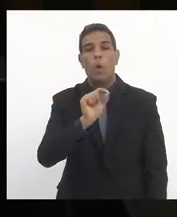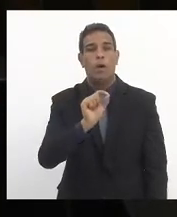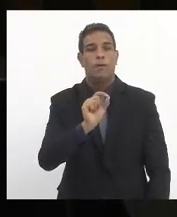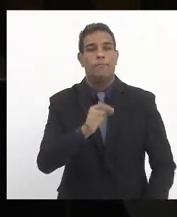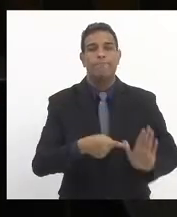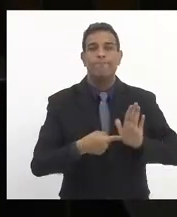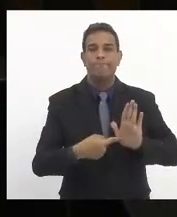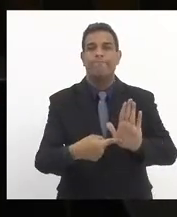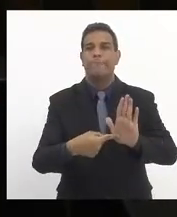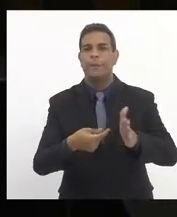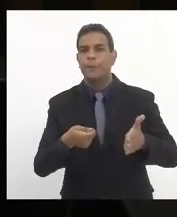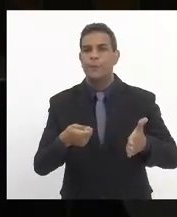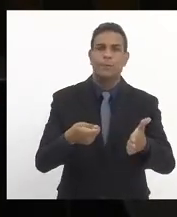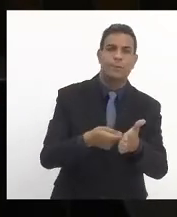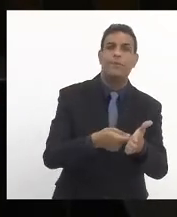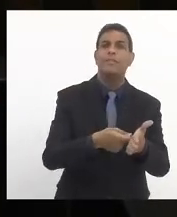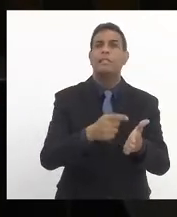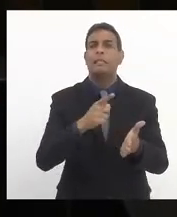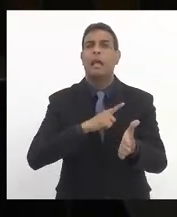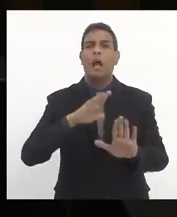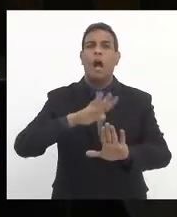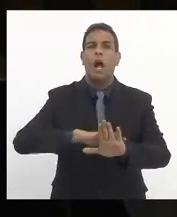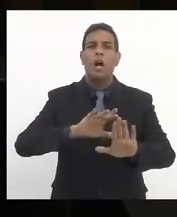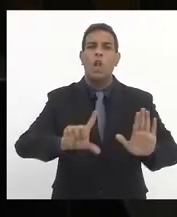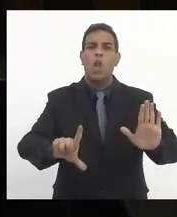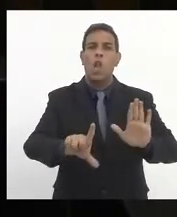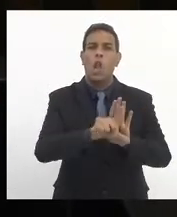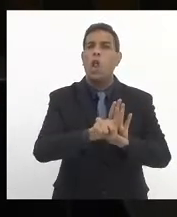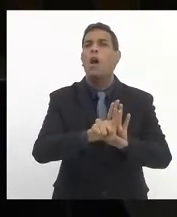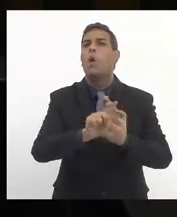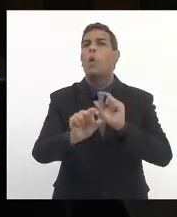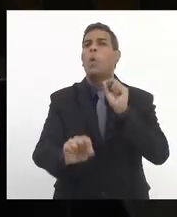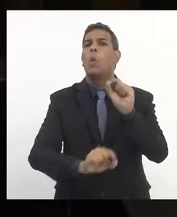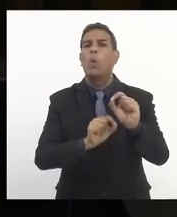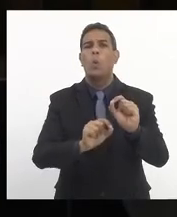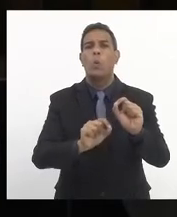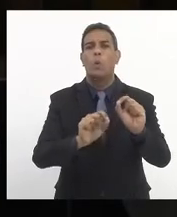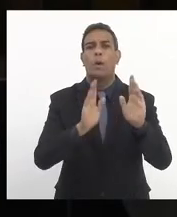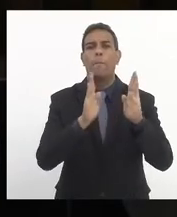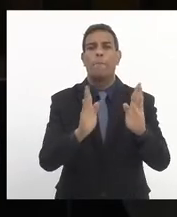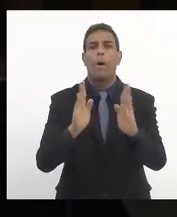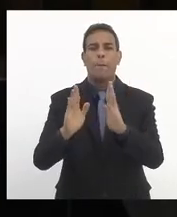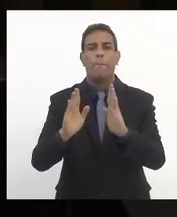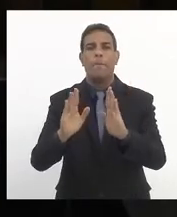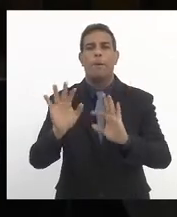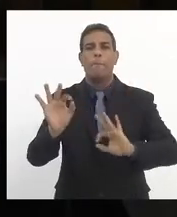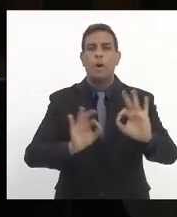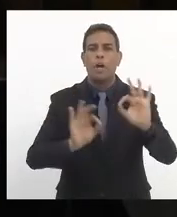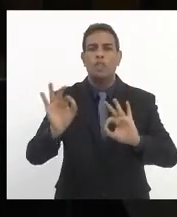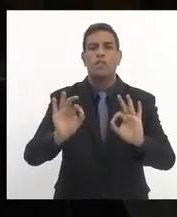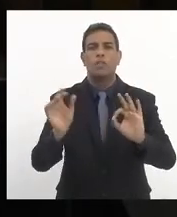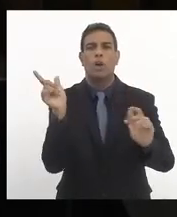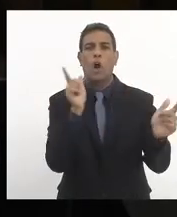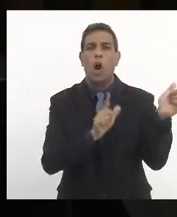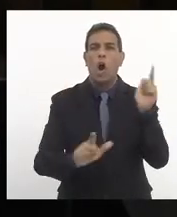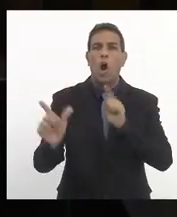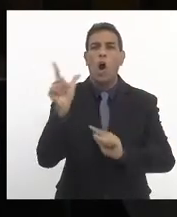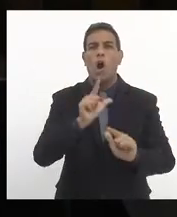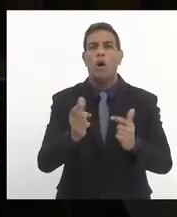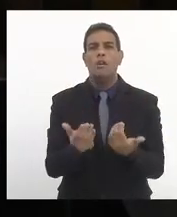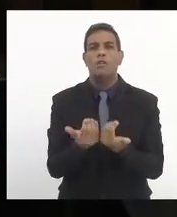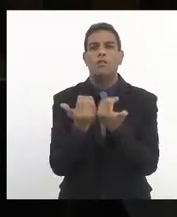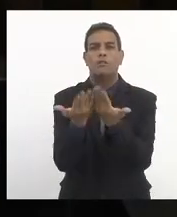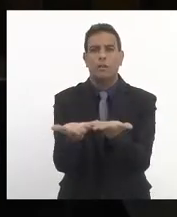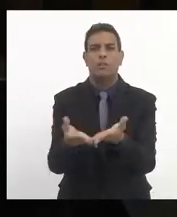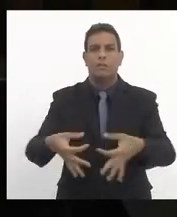Apresentamos um projeto de lei para criar um programa que seja capaz de tornar